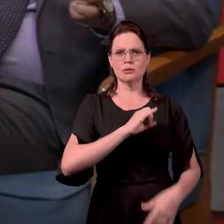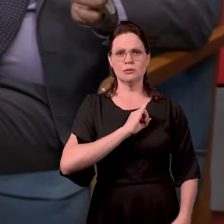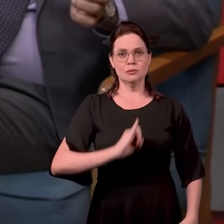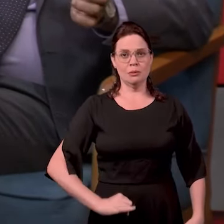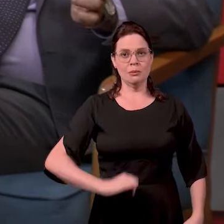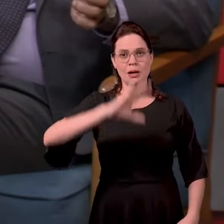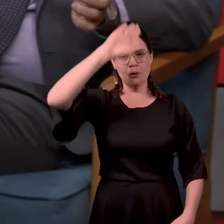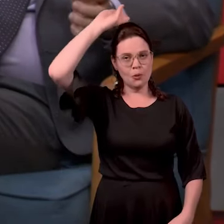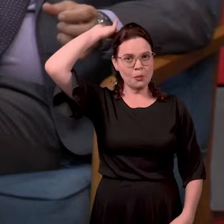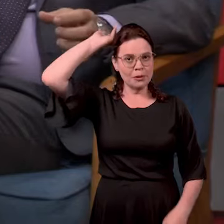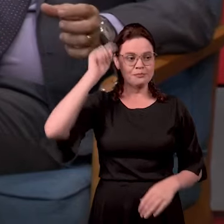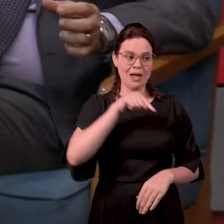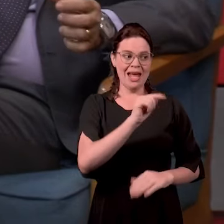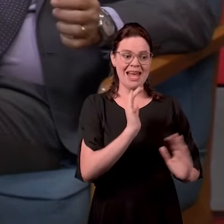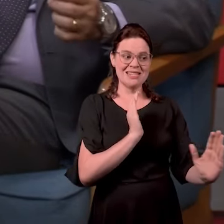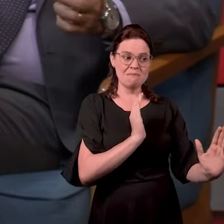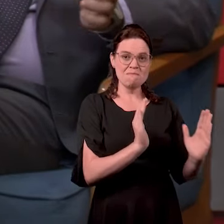Nesse